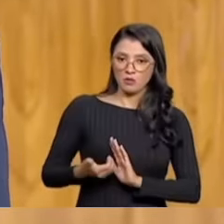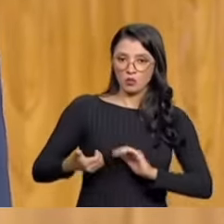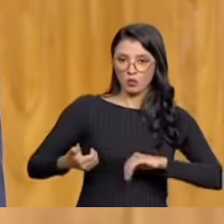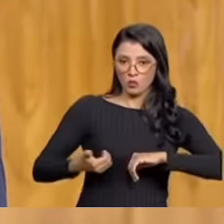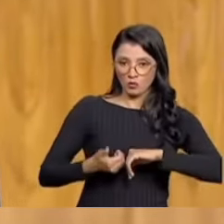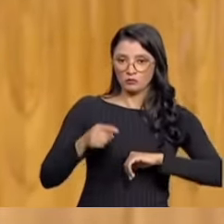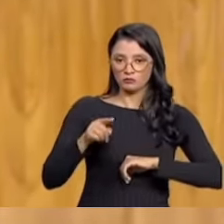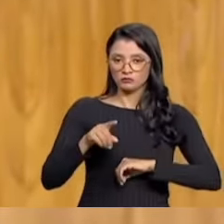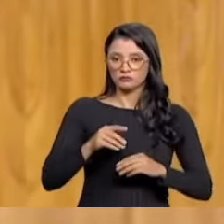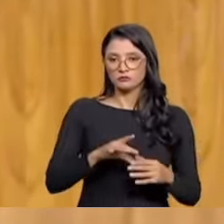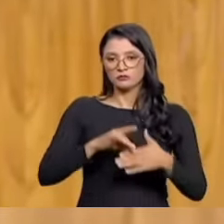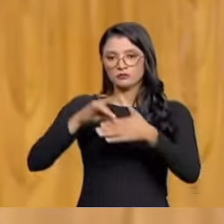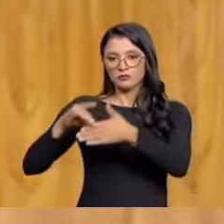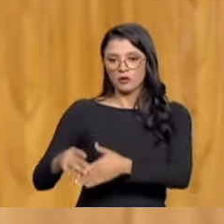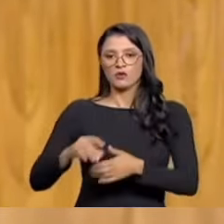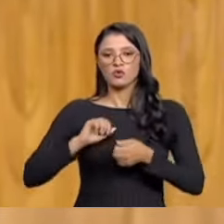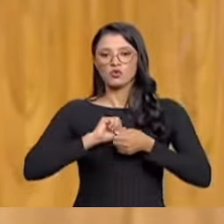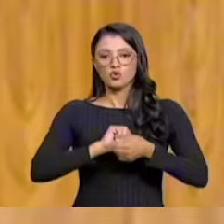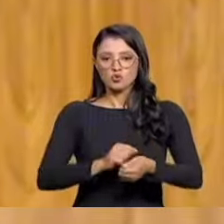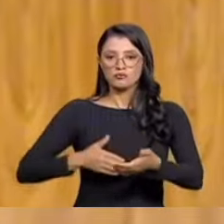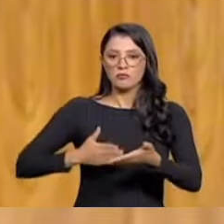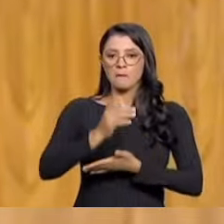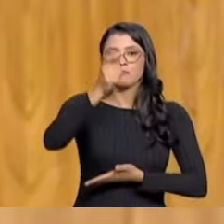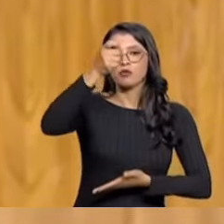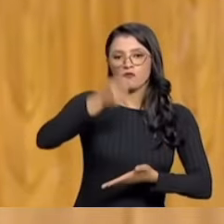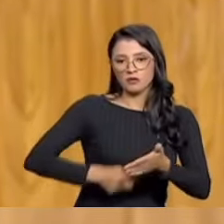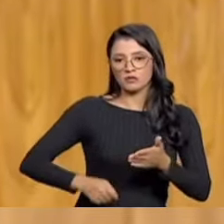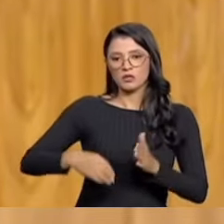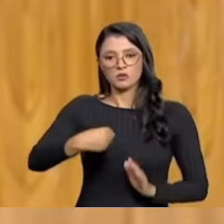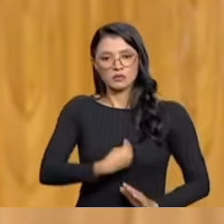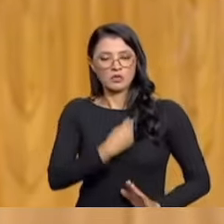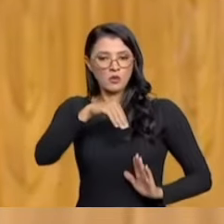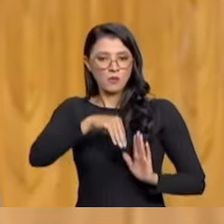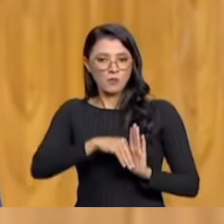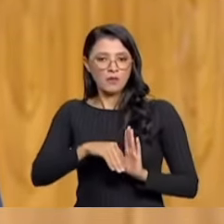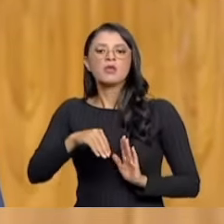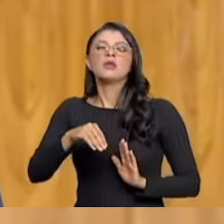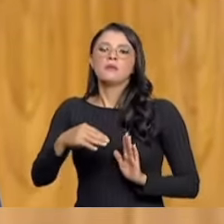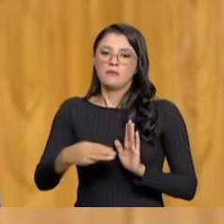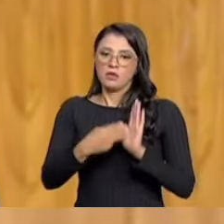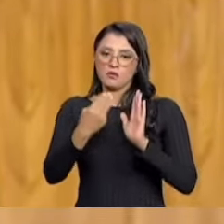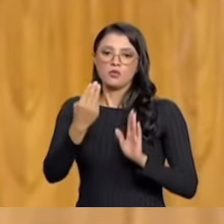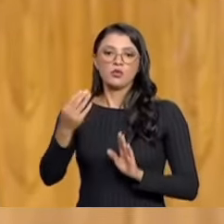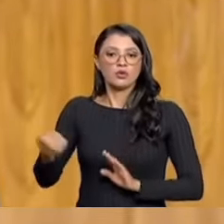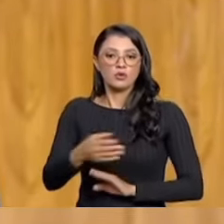Nacional, junto com a sanção do salário mínimo e da nova tabela do imposto de renda, que é